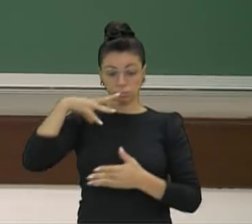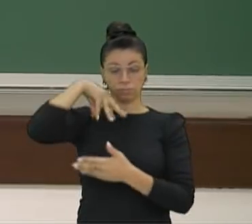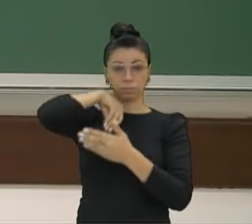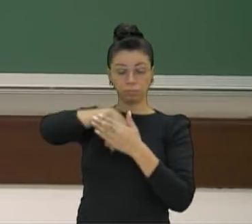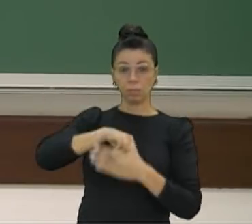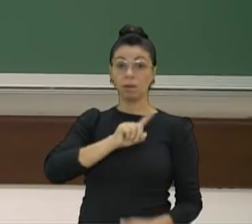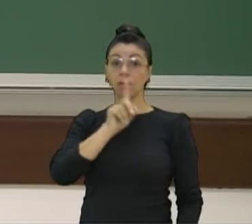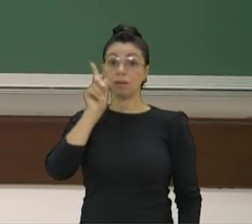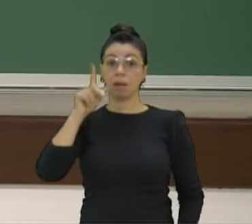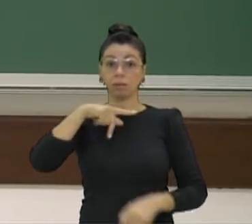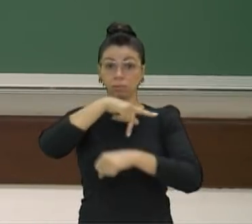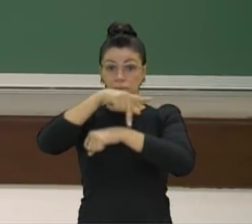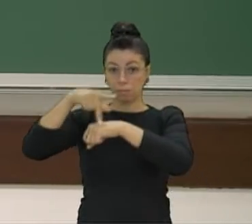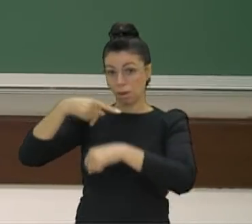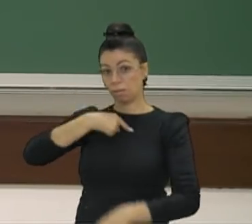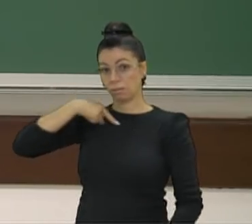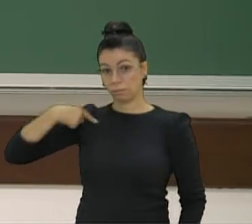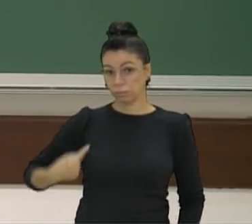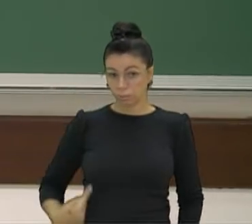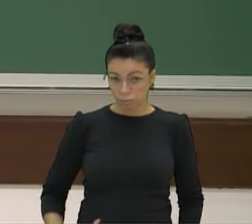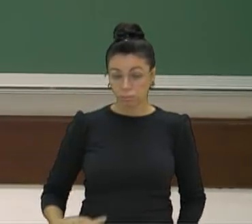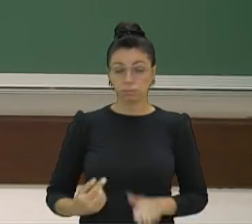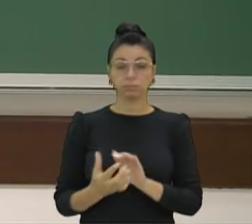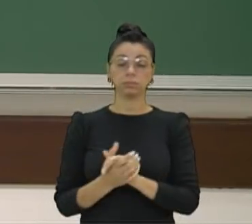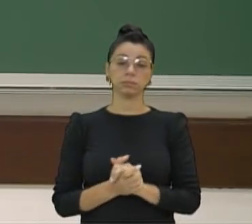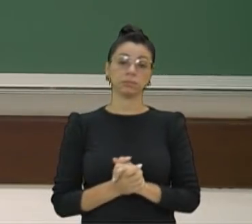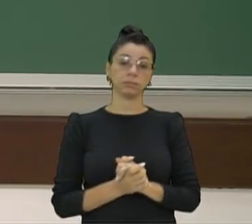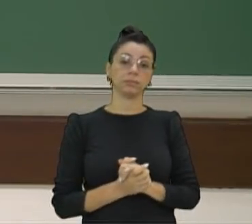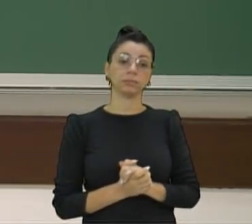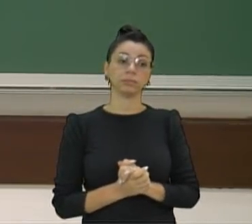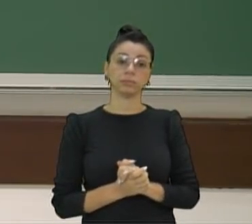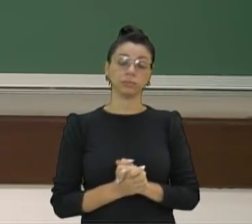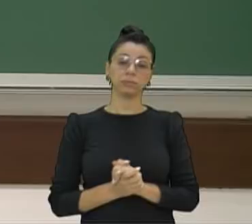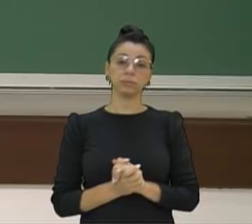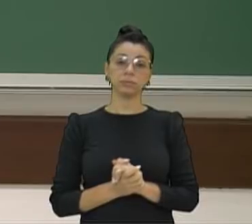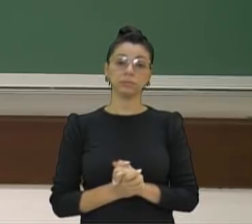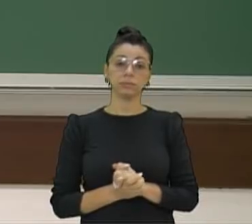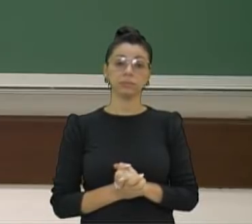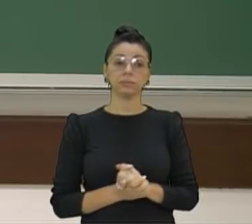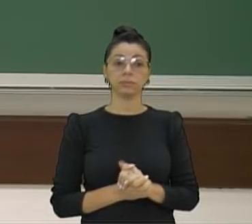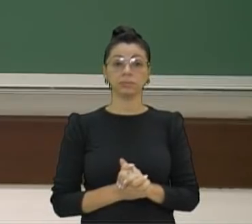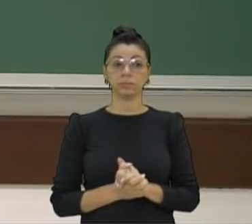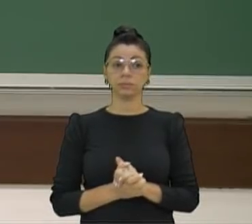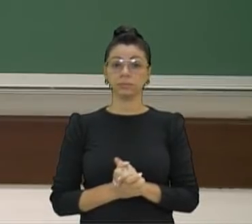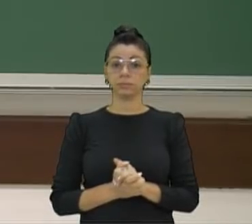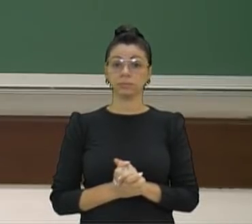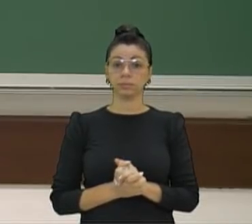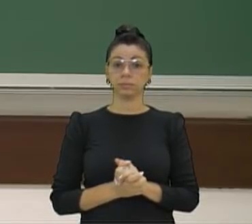na China, né? Em Wuhan, pela primeira vez, como a gente viu, tá? Então,